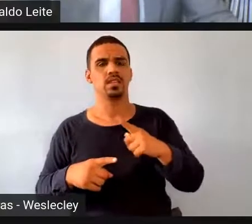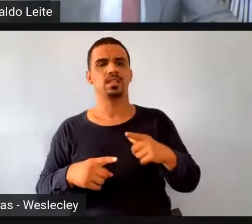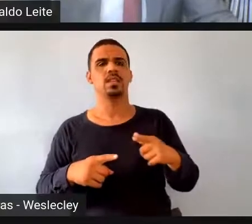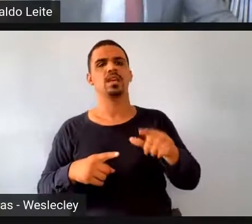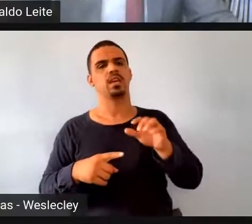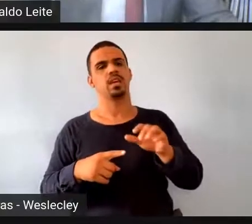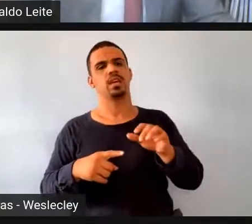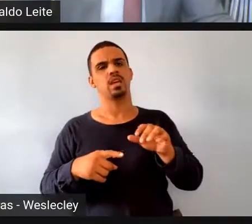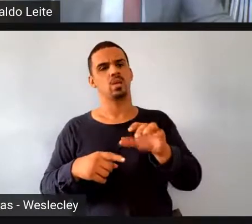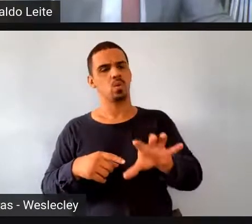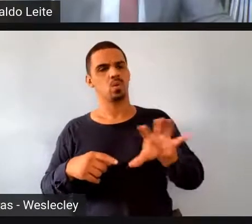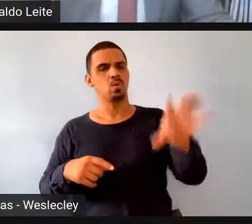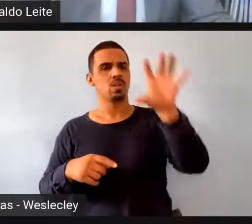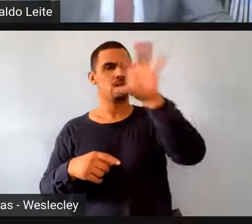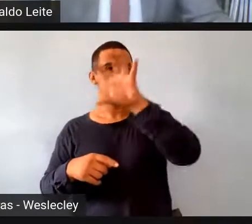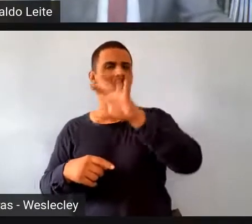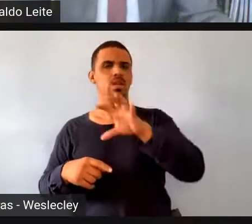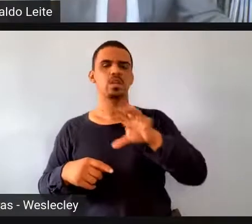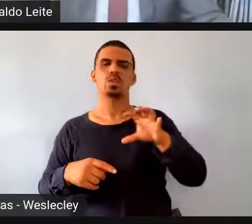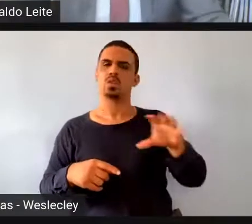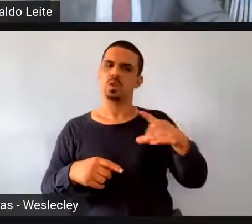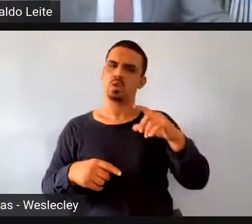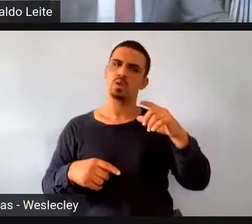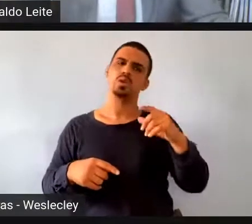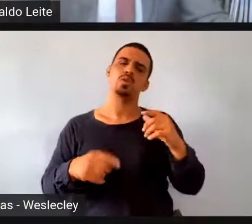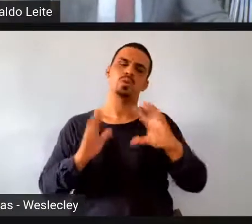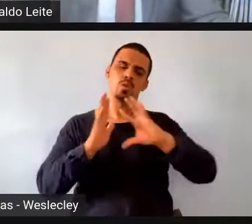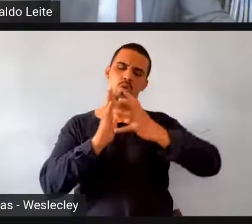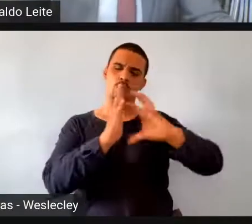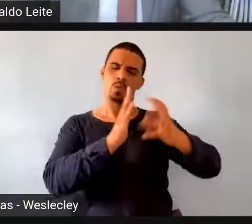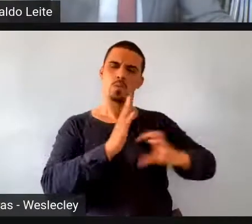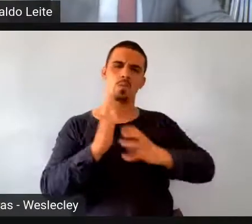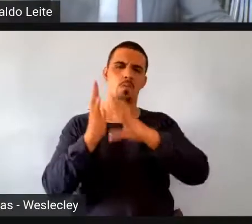territórios, né, distritos muito grandes e partidos também